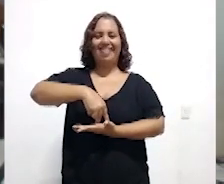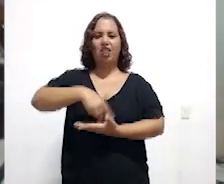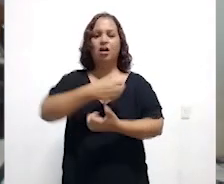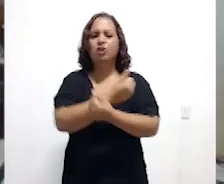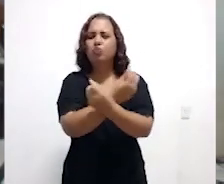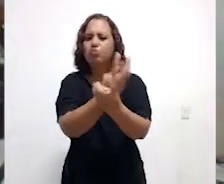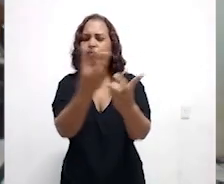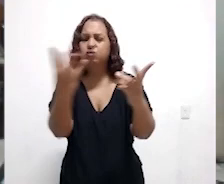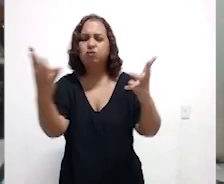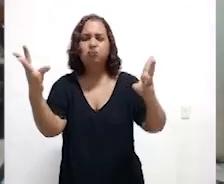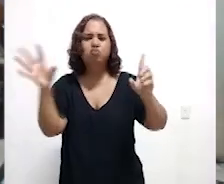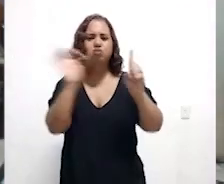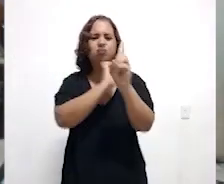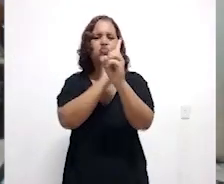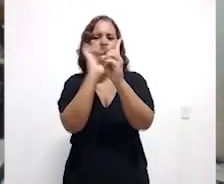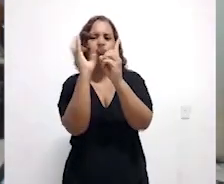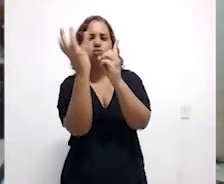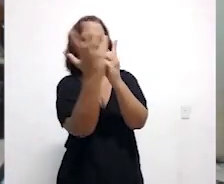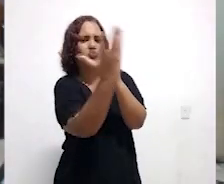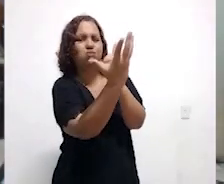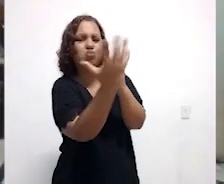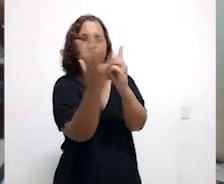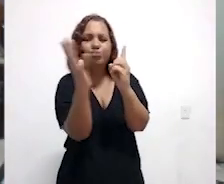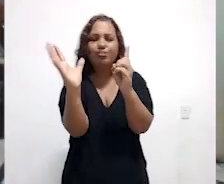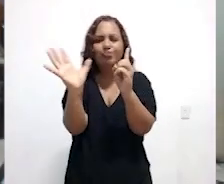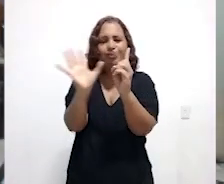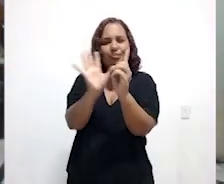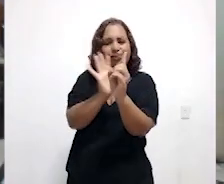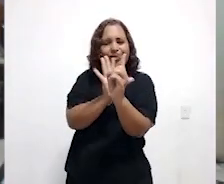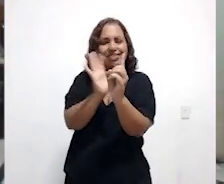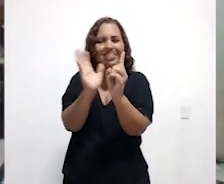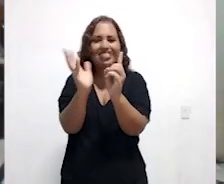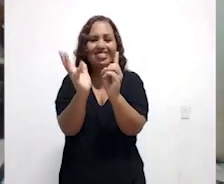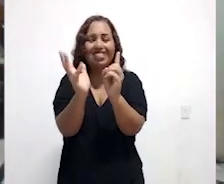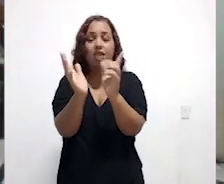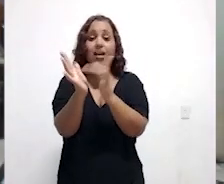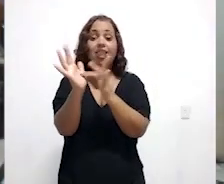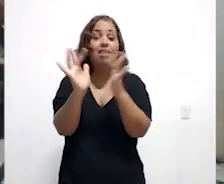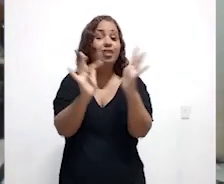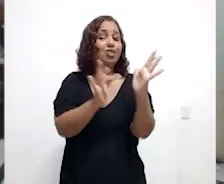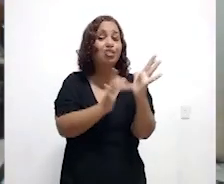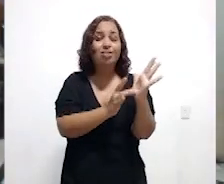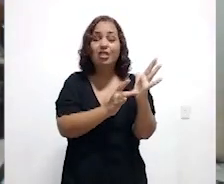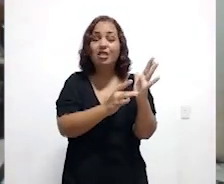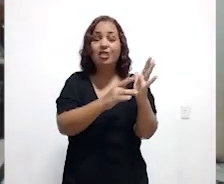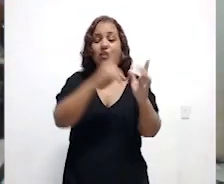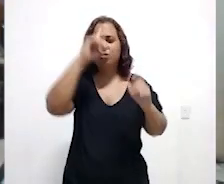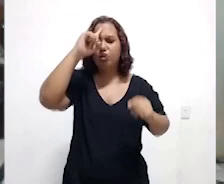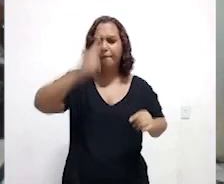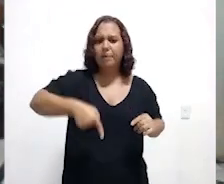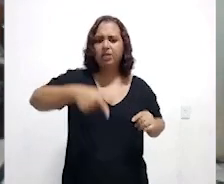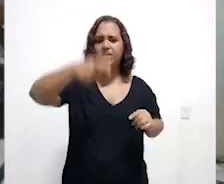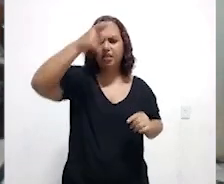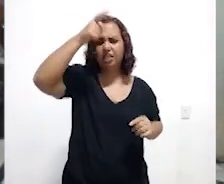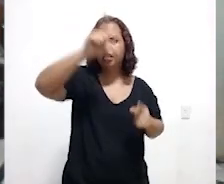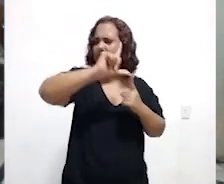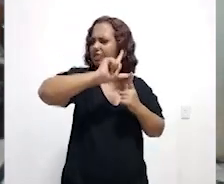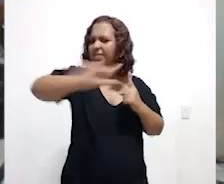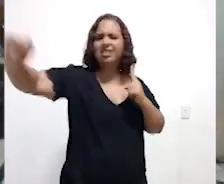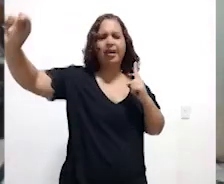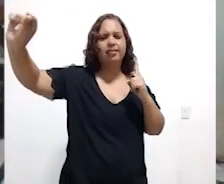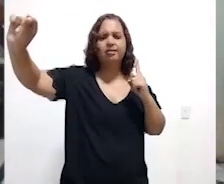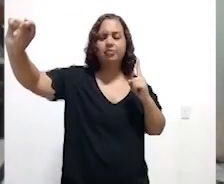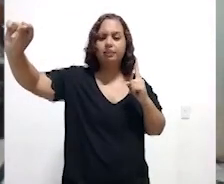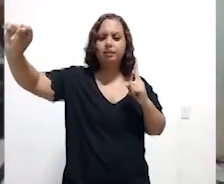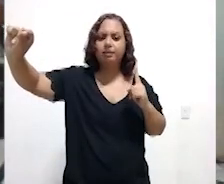ali, mas Jesus, sem mais demora, ordena ao demônio que saia do menino.